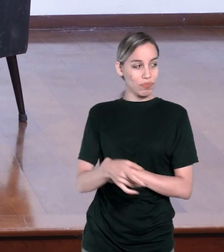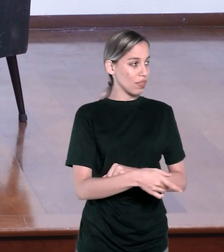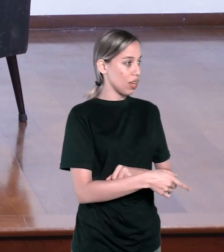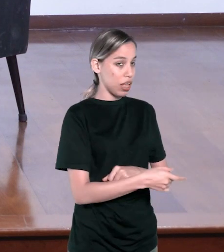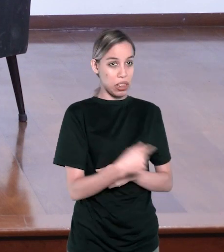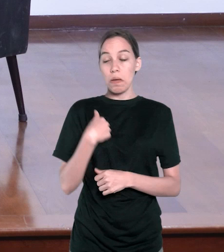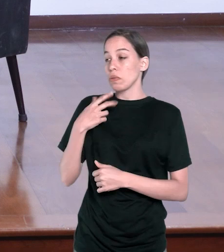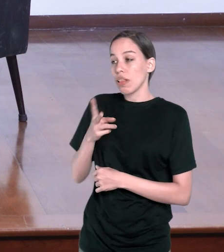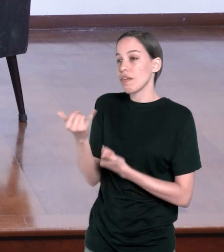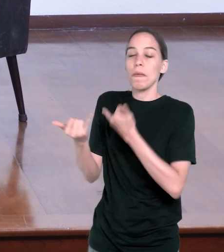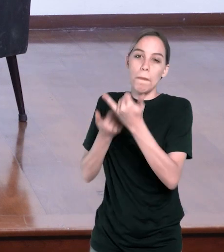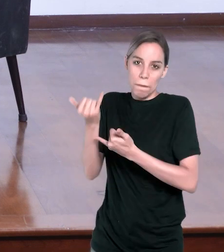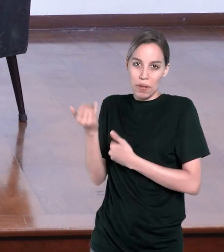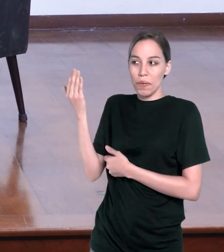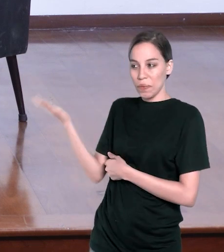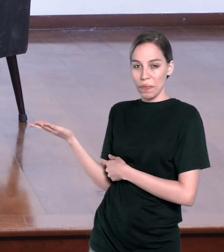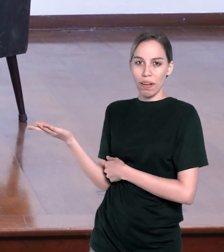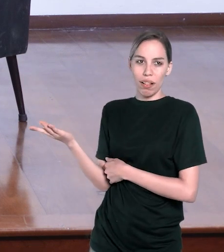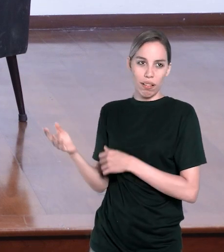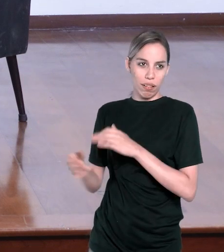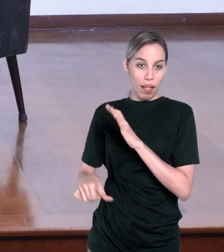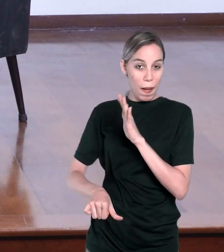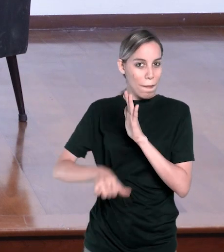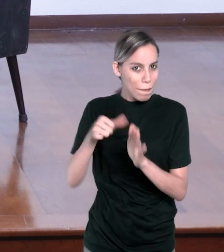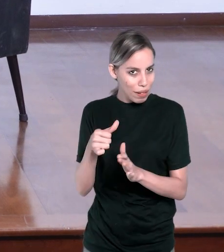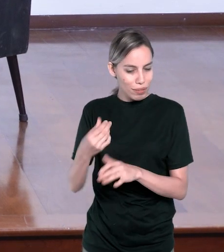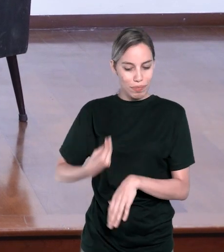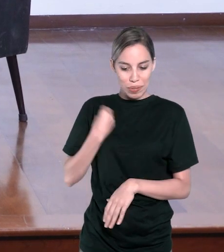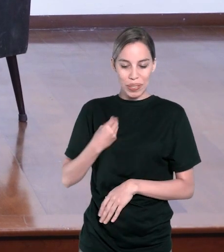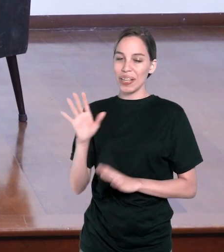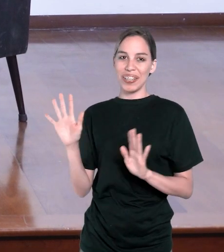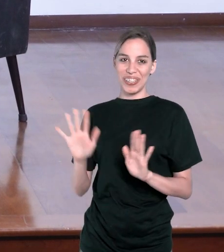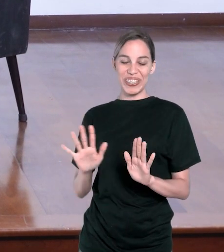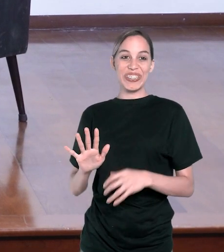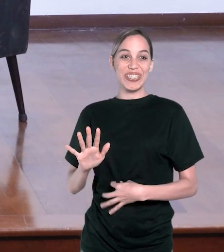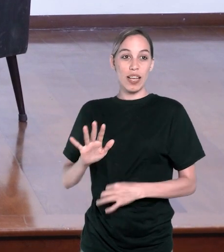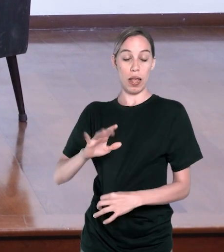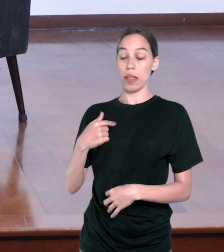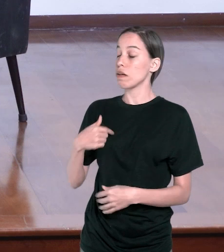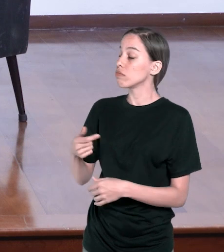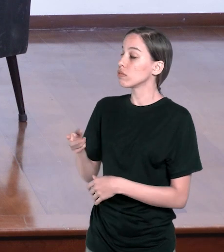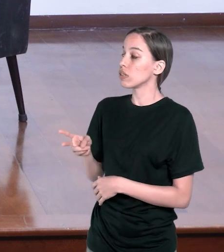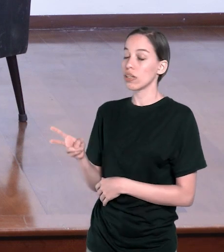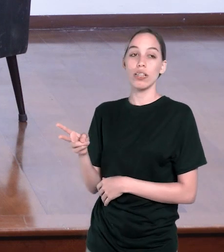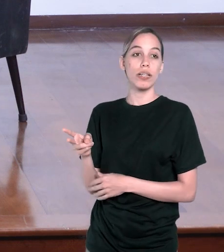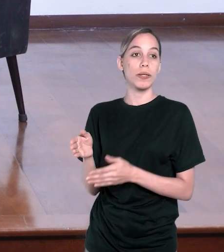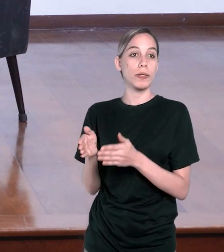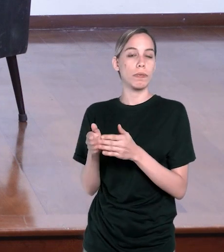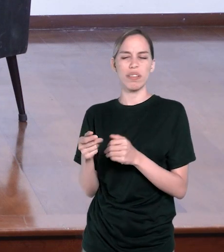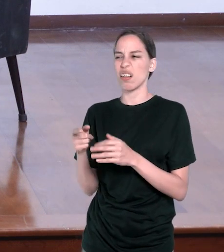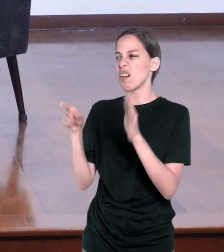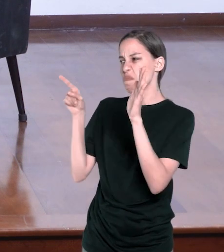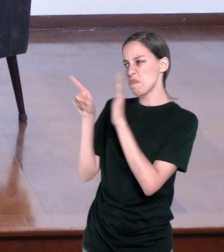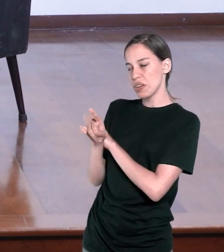primeira vez que ela fala. Então, na primeira vez que participa do projeto, eu peço que faça aquela pergunta que eu sei que é bastante idiota,